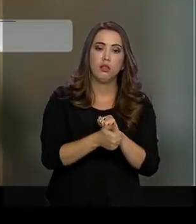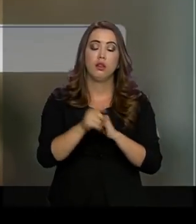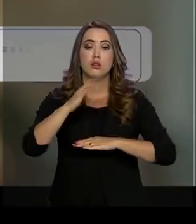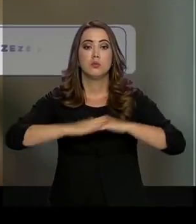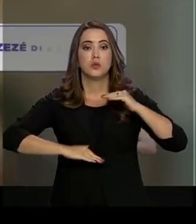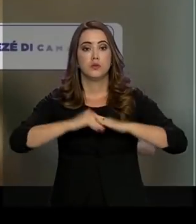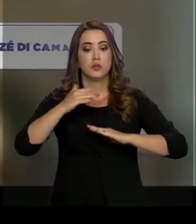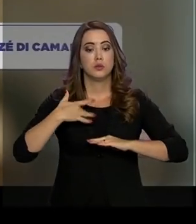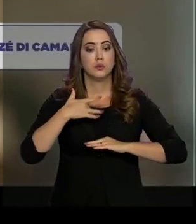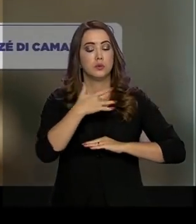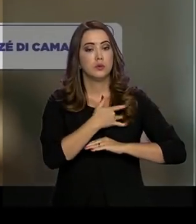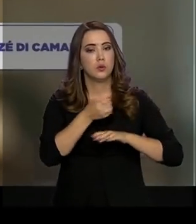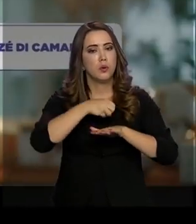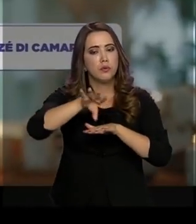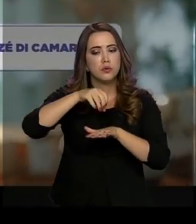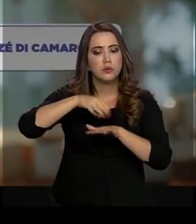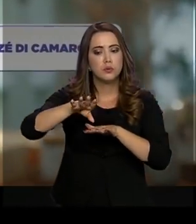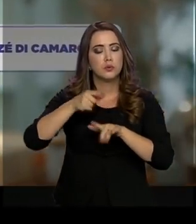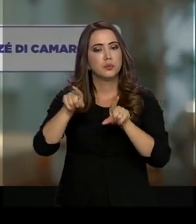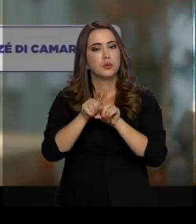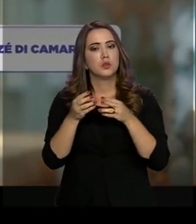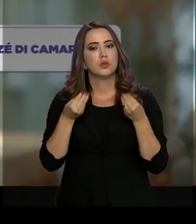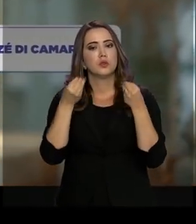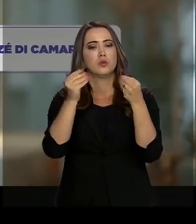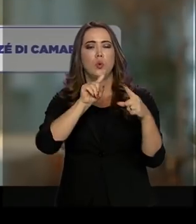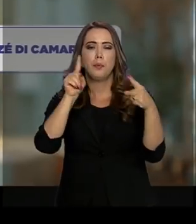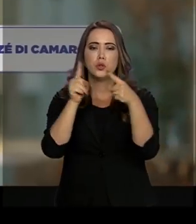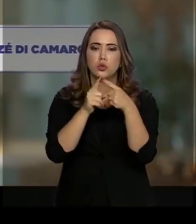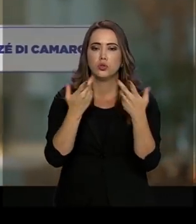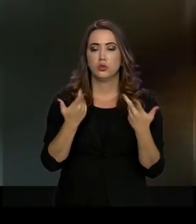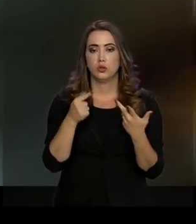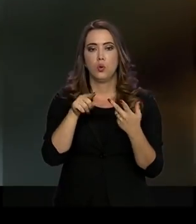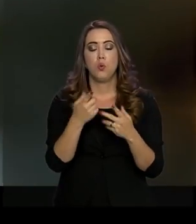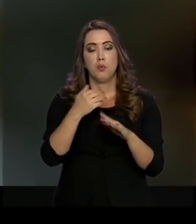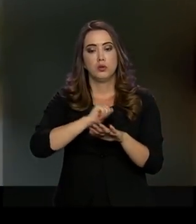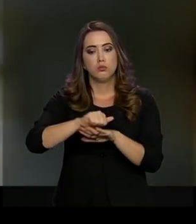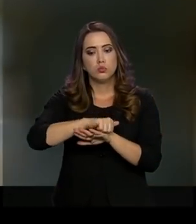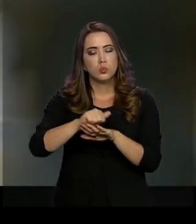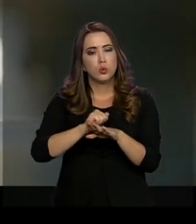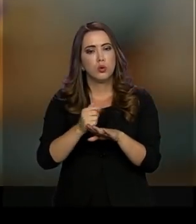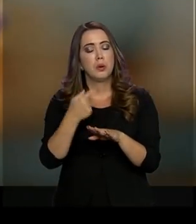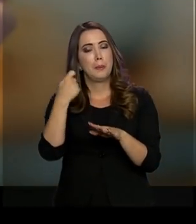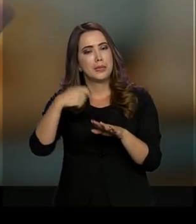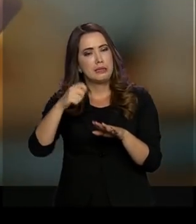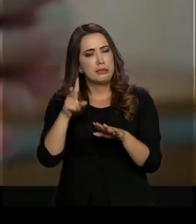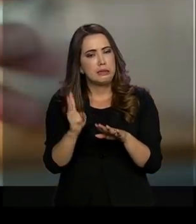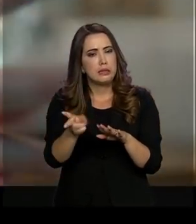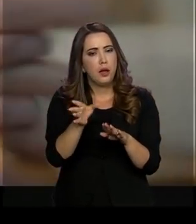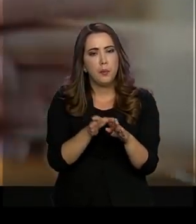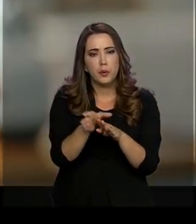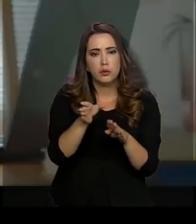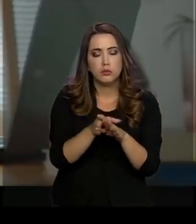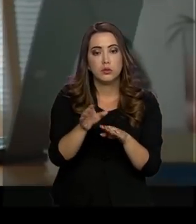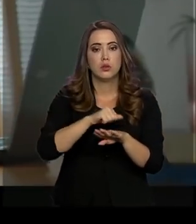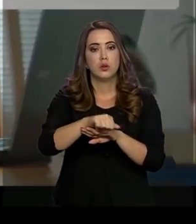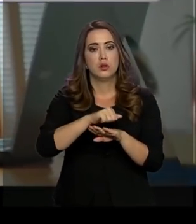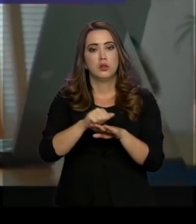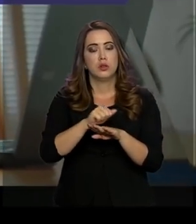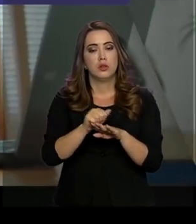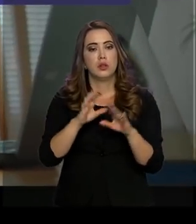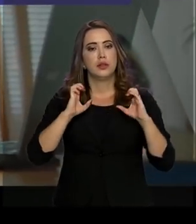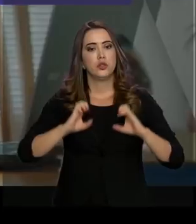especialistas, a informação é passada de forma objetiva. Uma das recomendações é manter a higiene das mãos e a